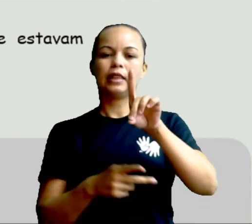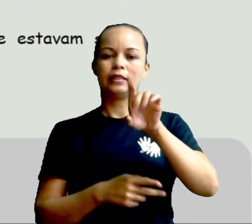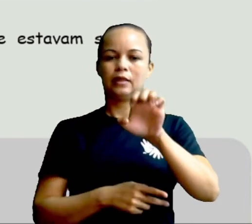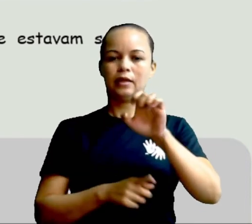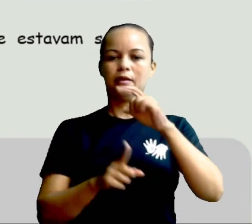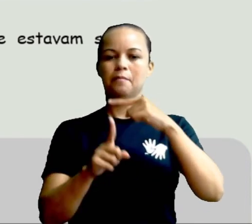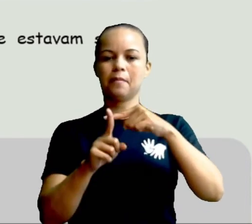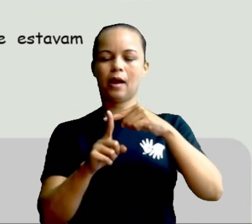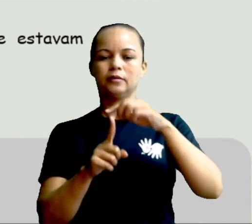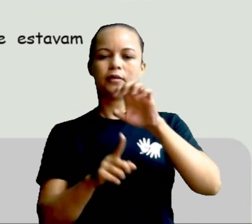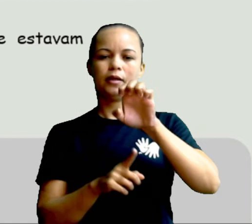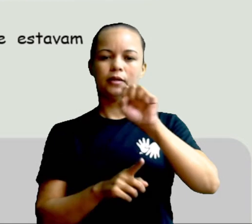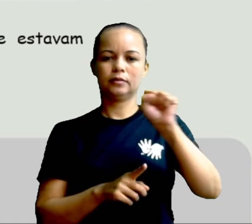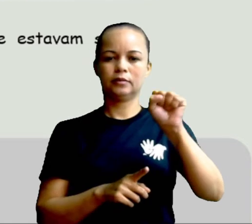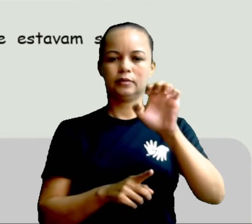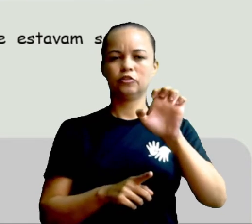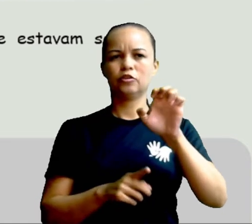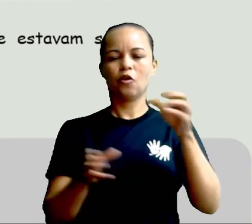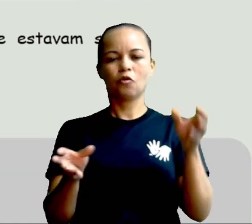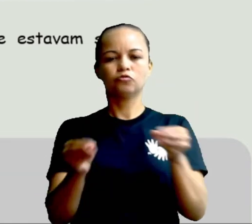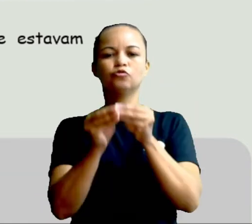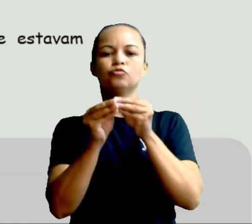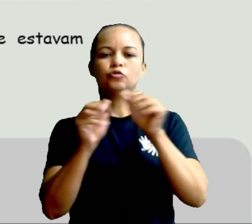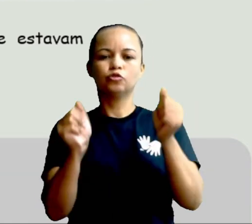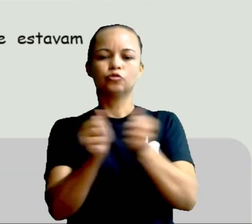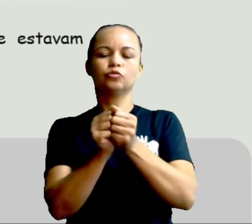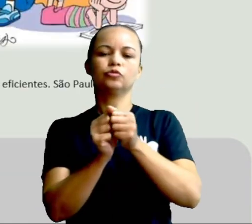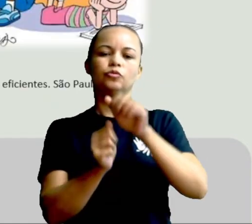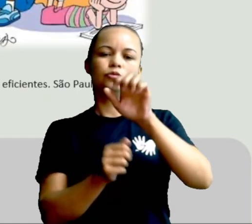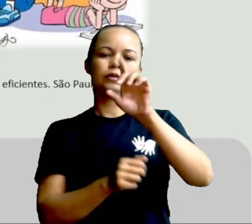De mais esses, formando desses.